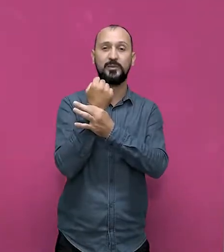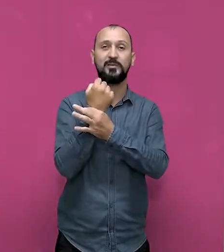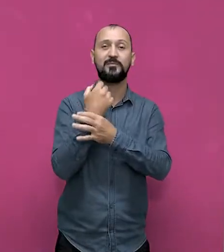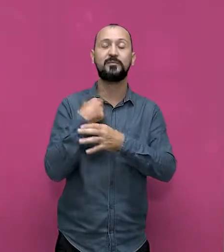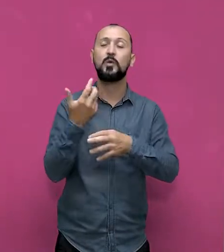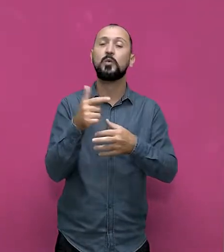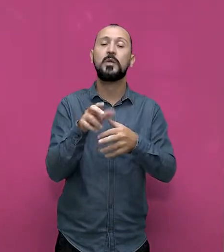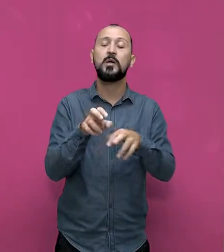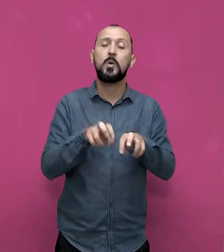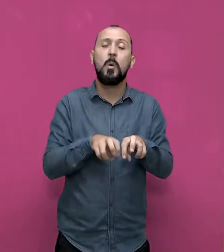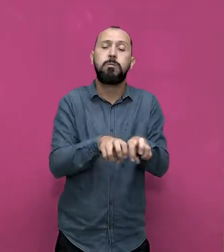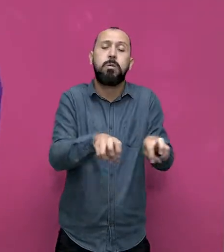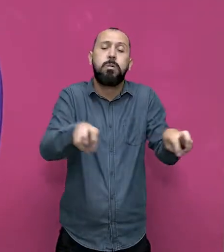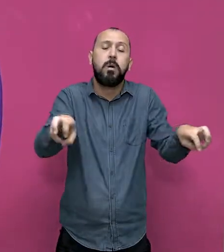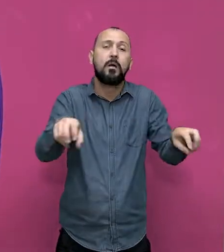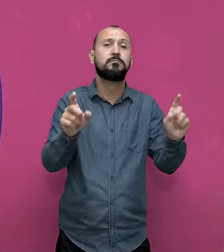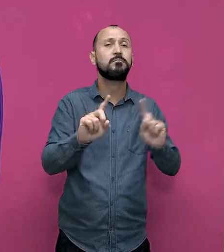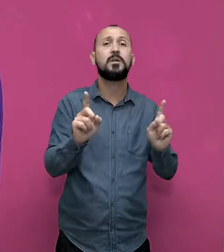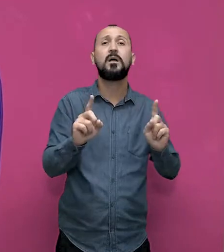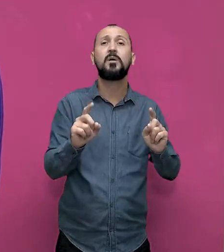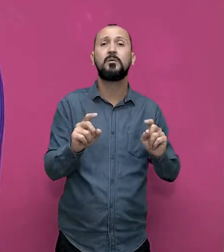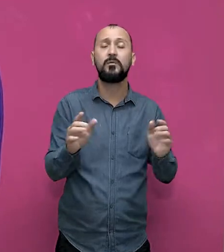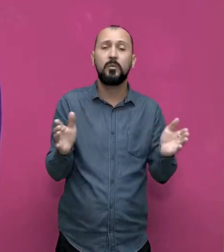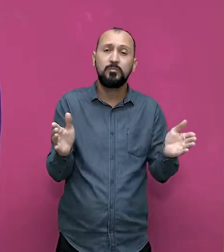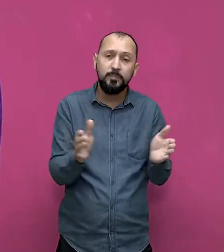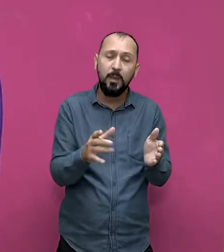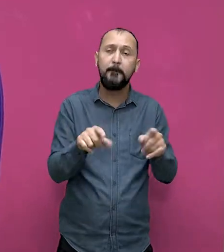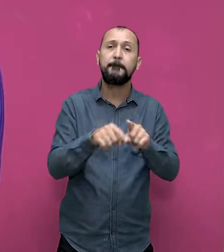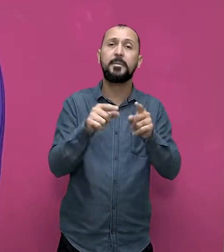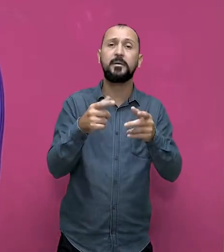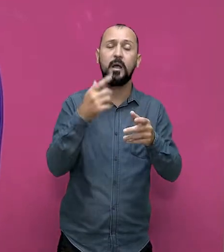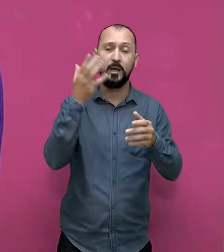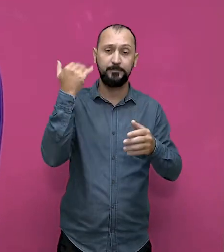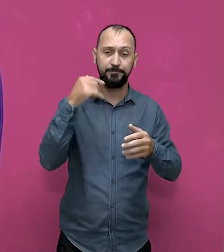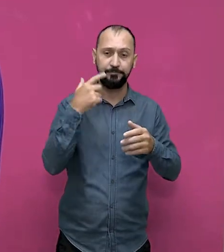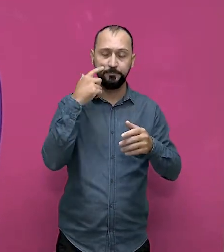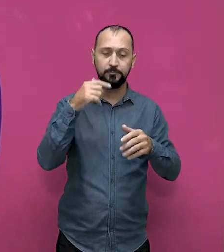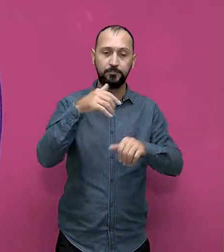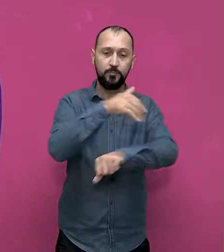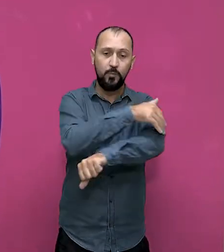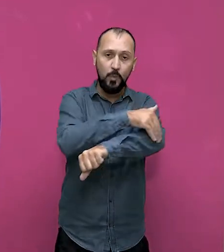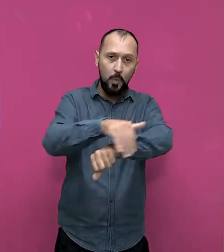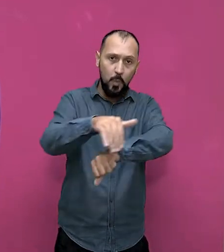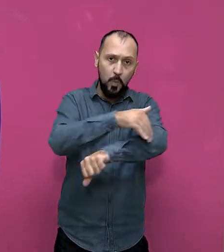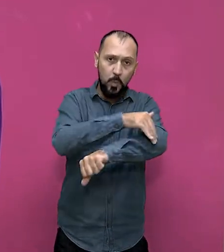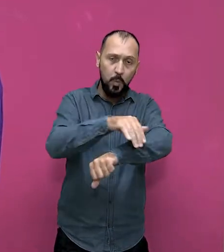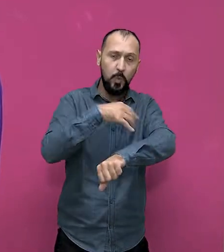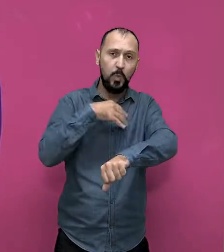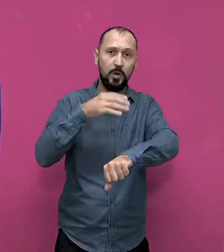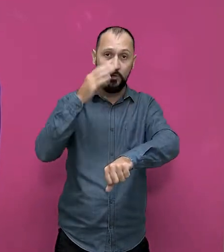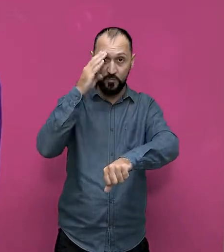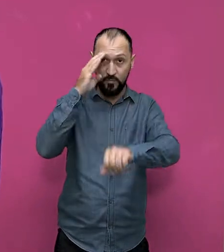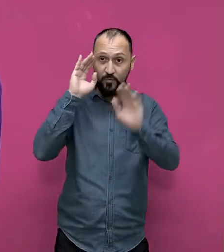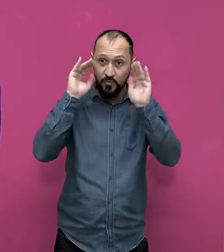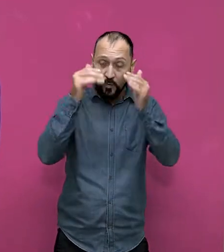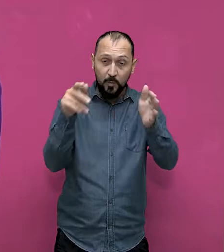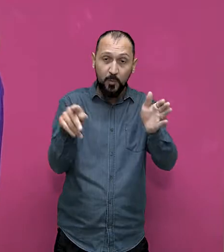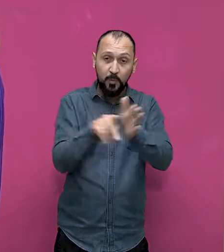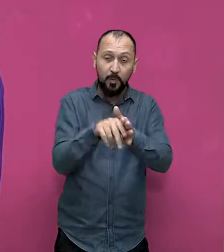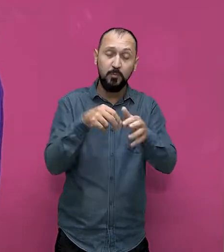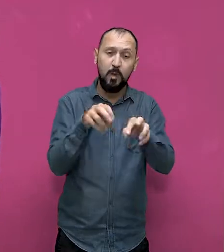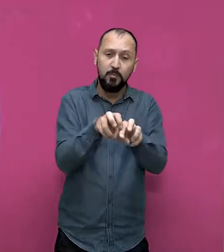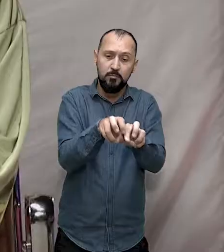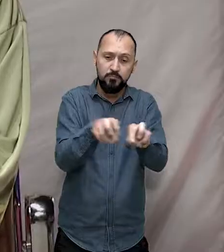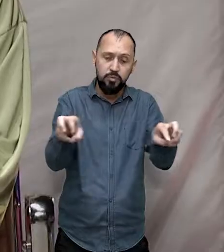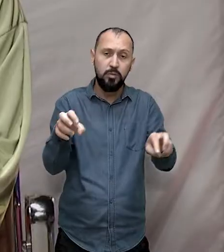segura, ela tirou o espaço do carro. O que a gente percebe nas cidades? Aquelas vias que acabam sendo priorizadas para o